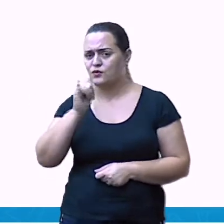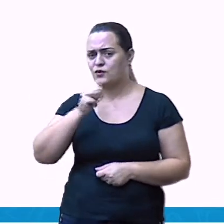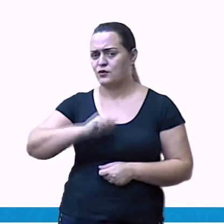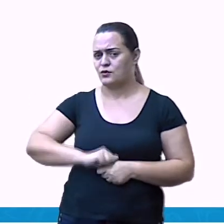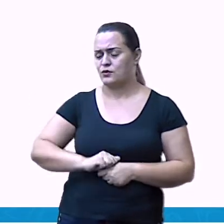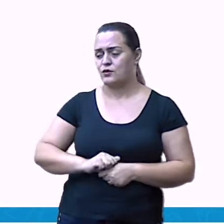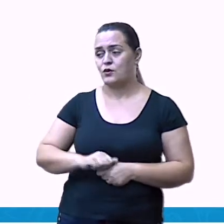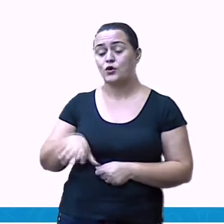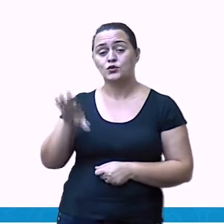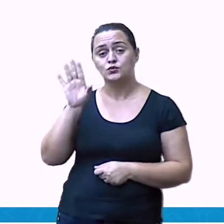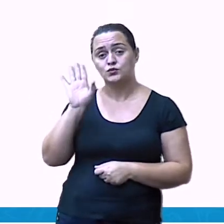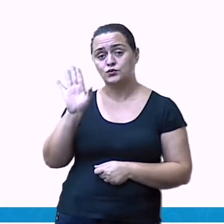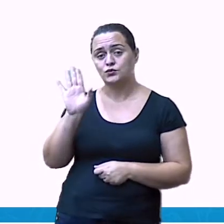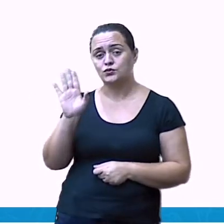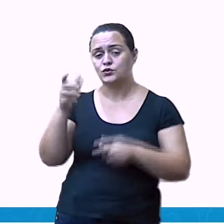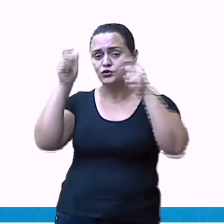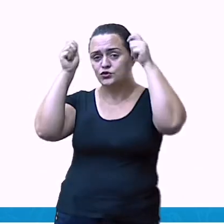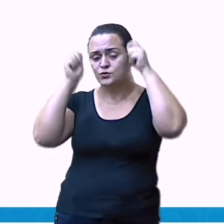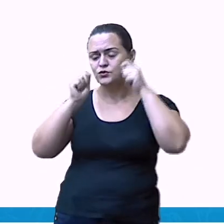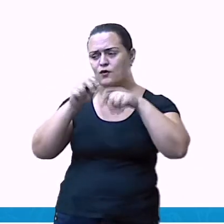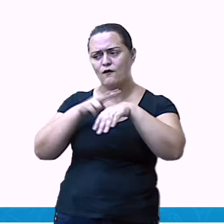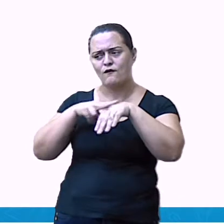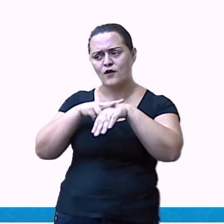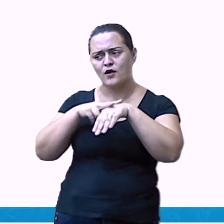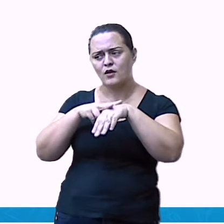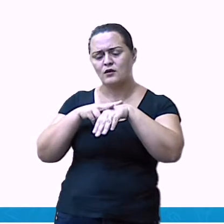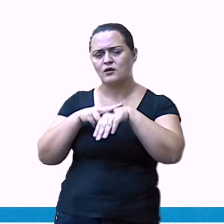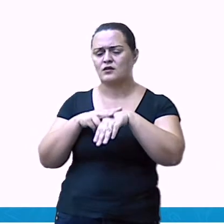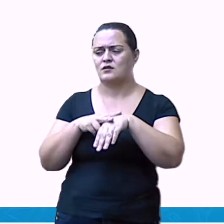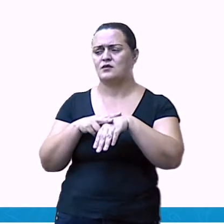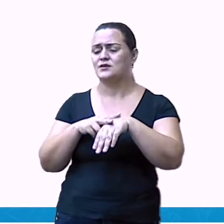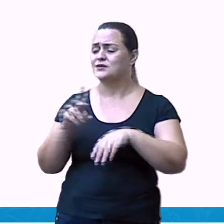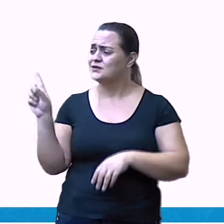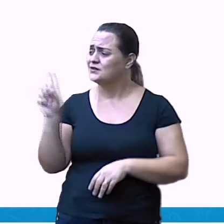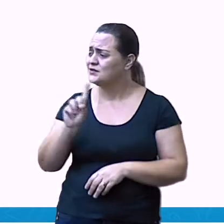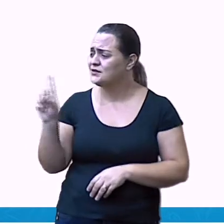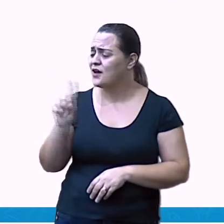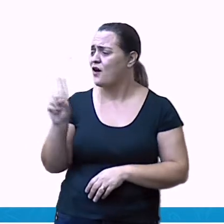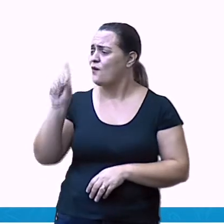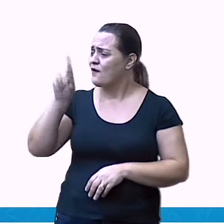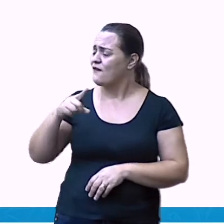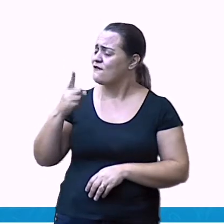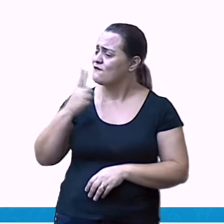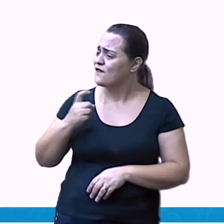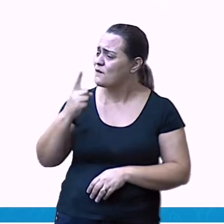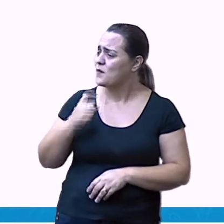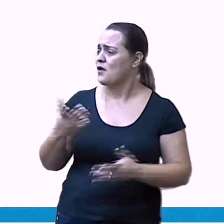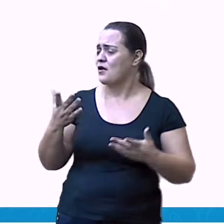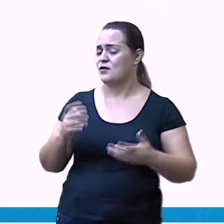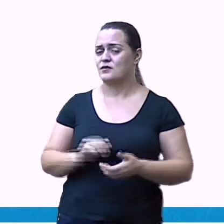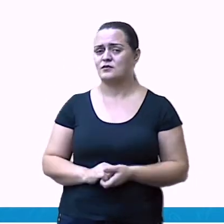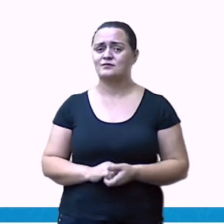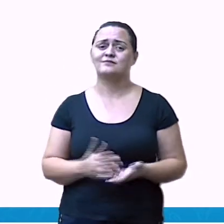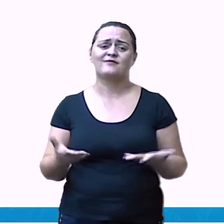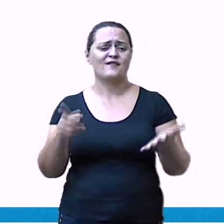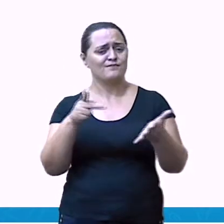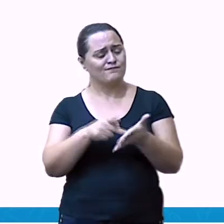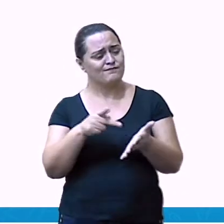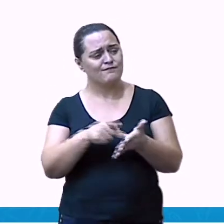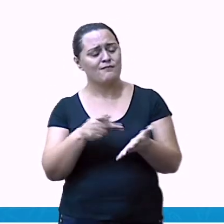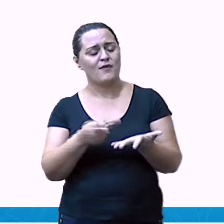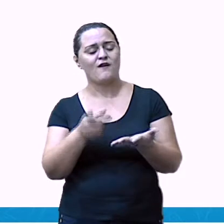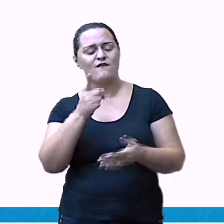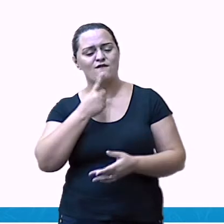disse: ouça, Chapeuzinho Verde. Não, vermelho. Ah, é